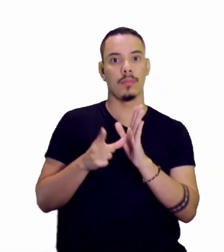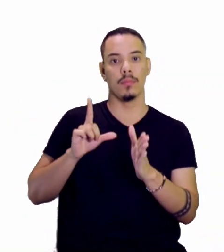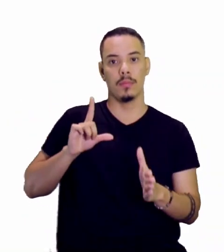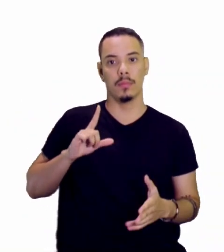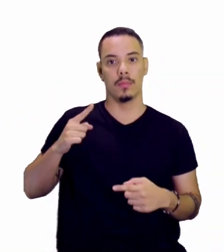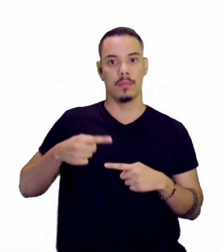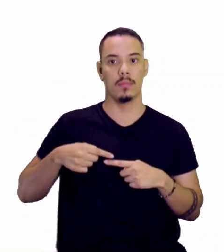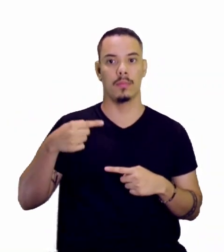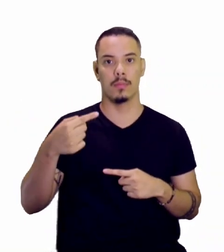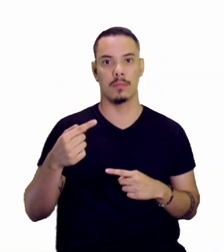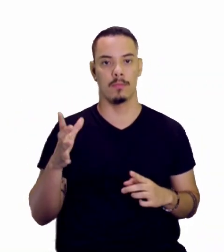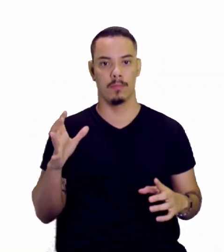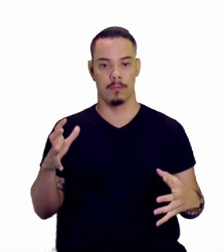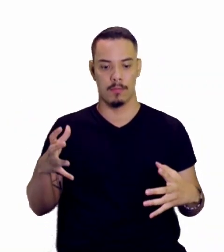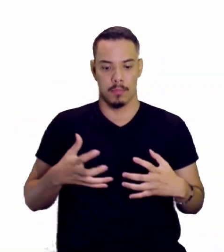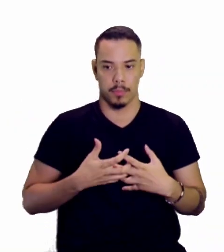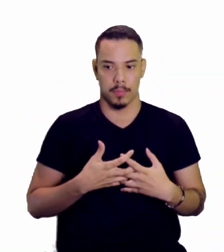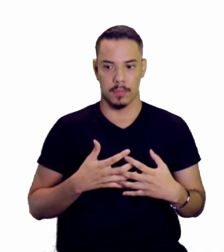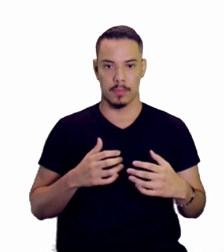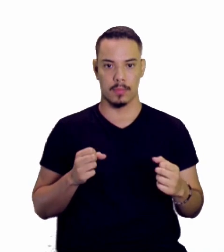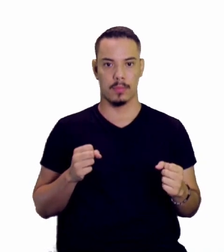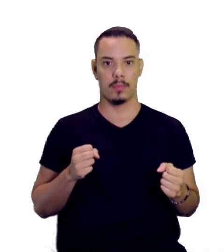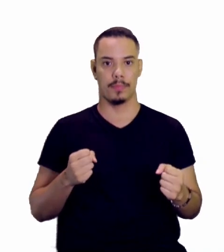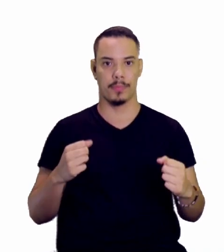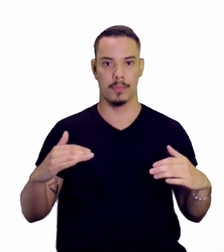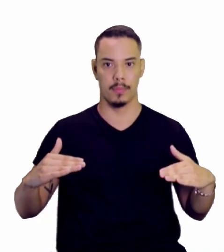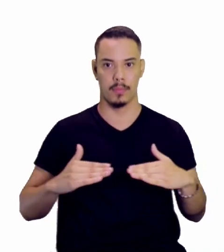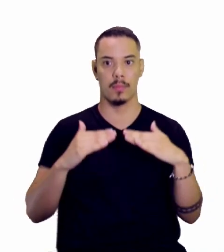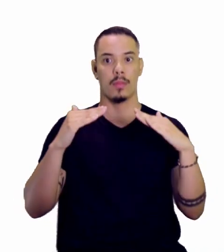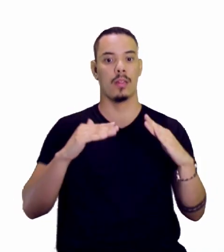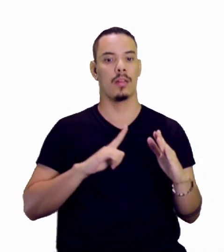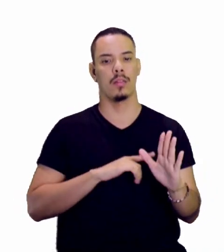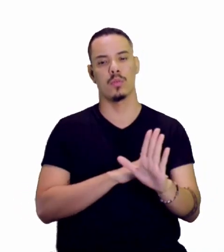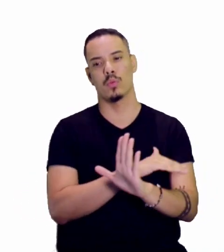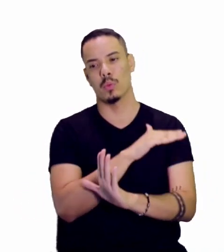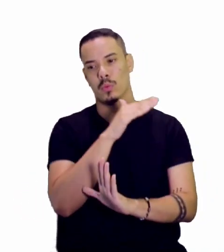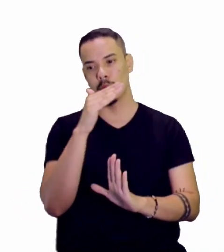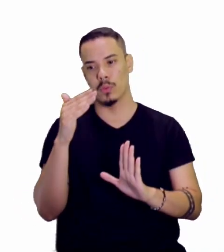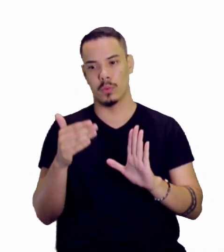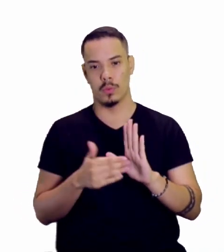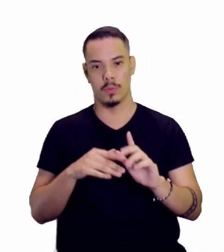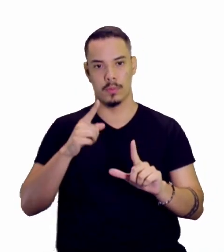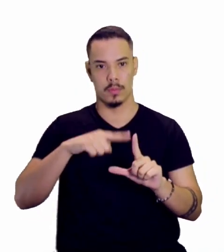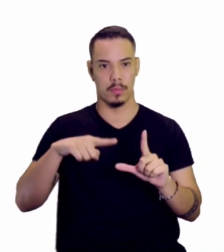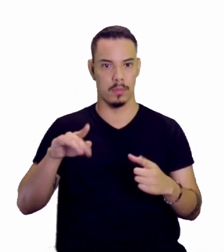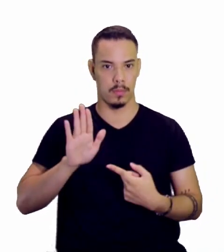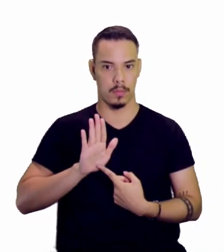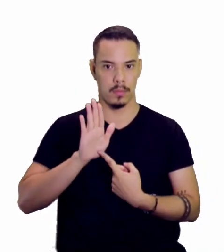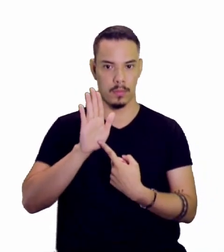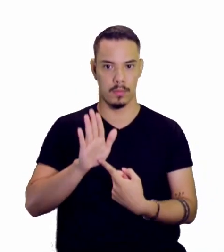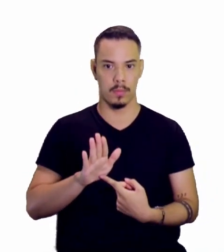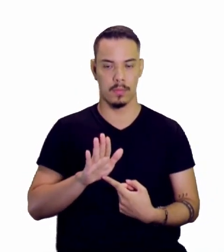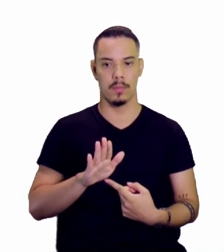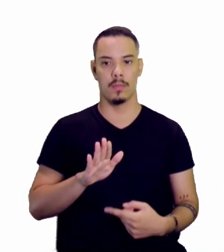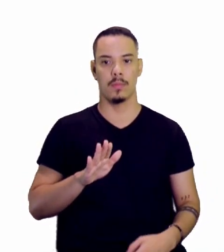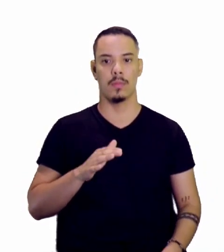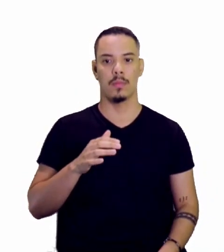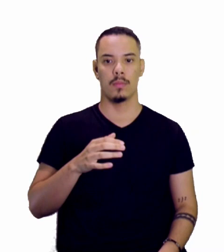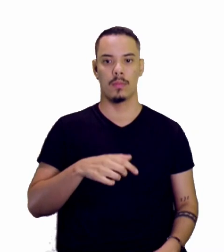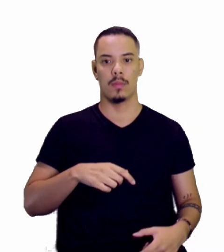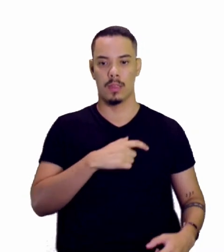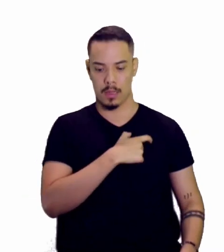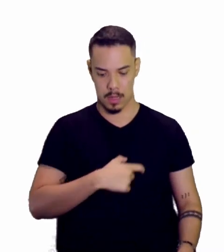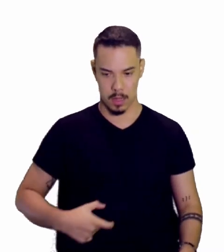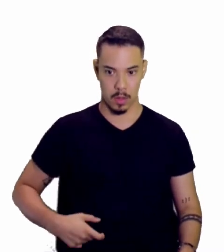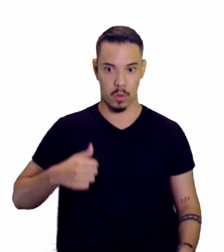antes e após o impacto. Nós temos aqui, ó, todo o gráfico mostrando. Cinto 1, 2, 3, 4